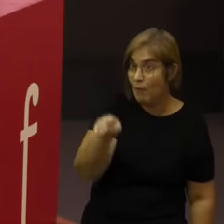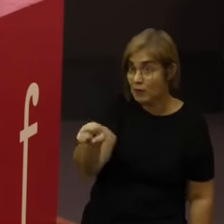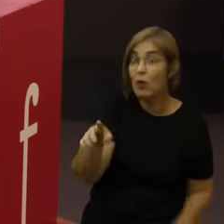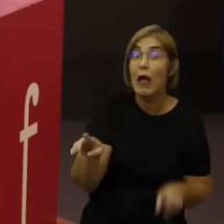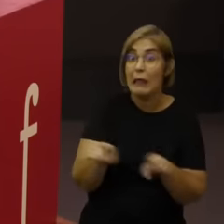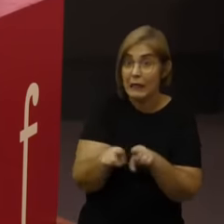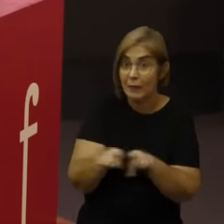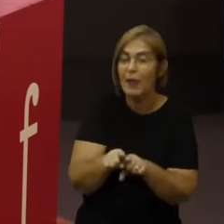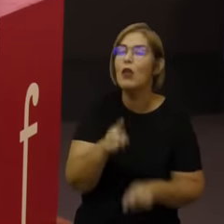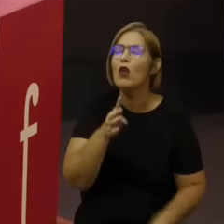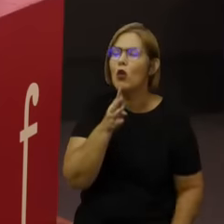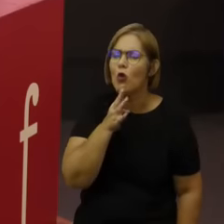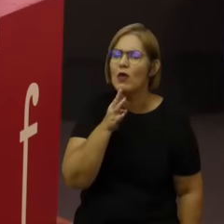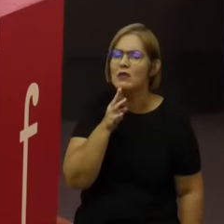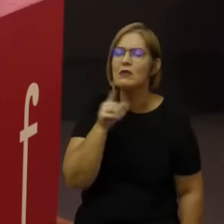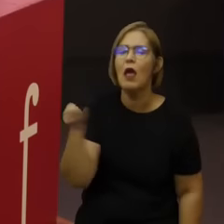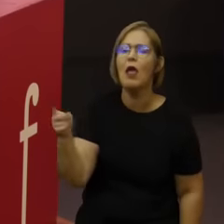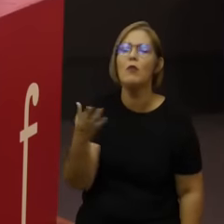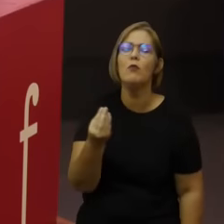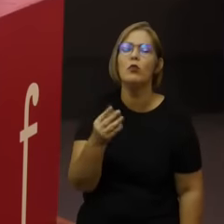pela sua astúcia.